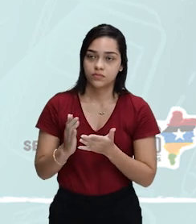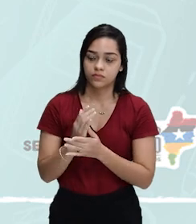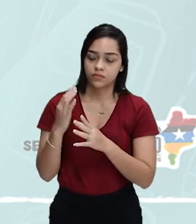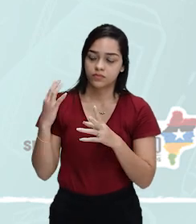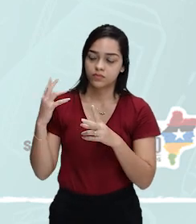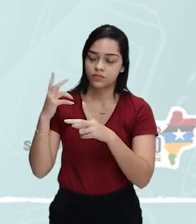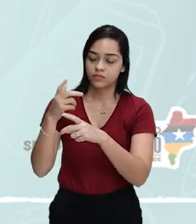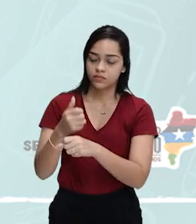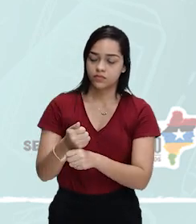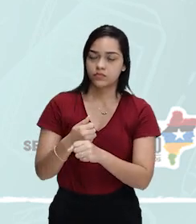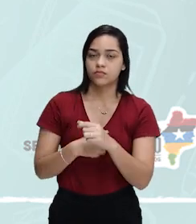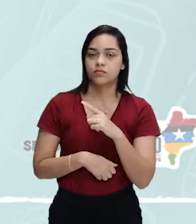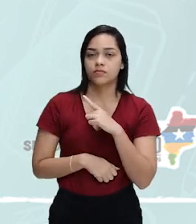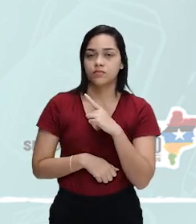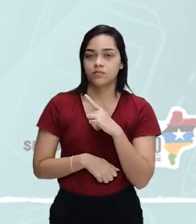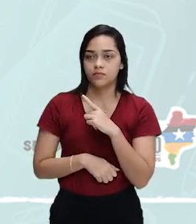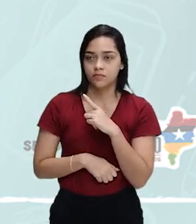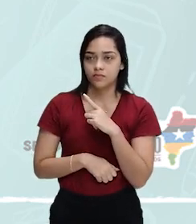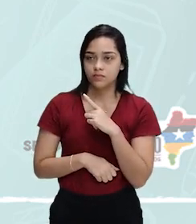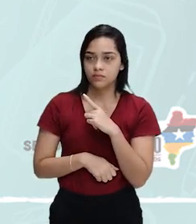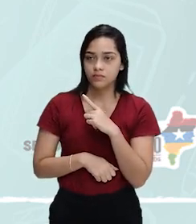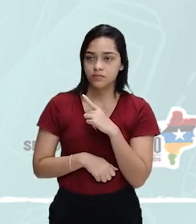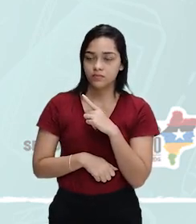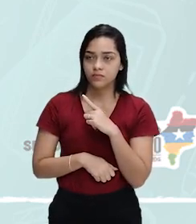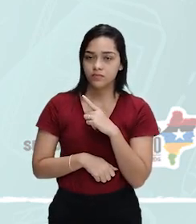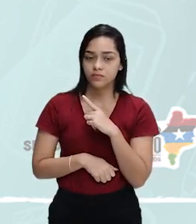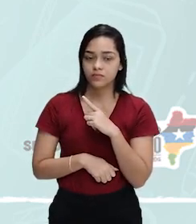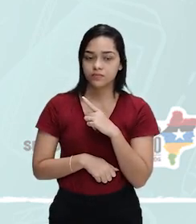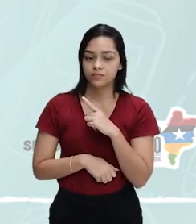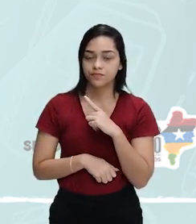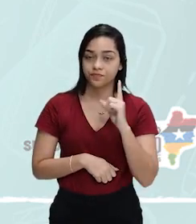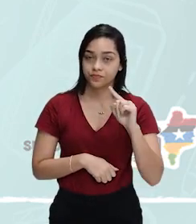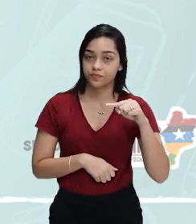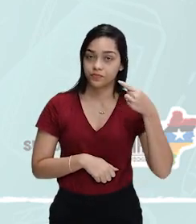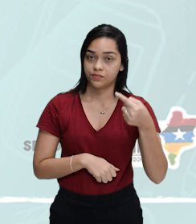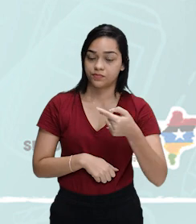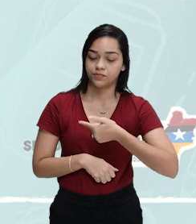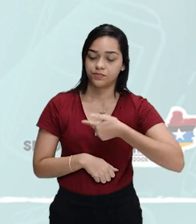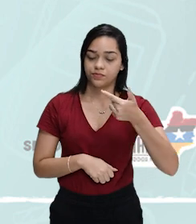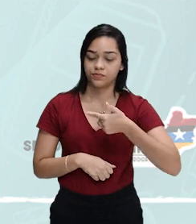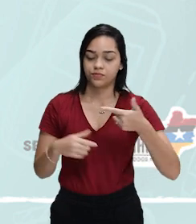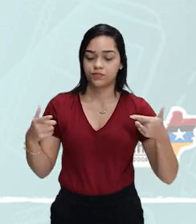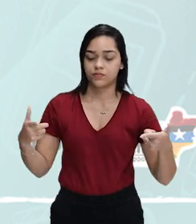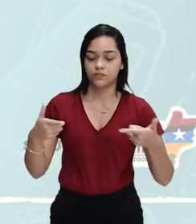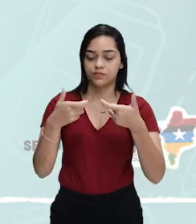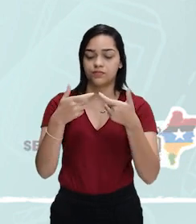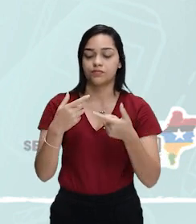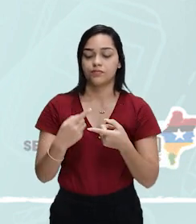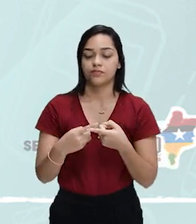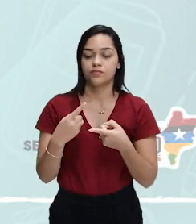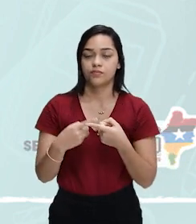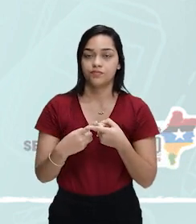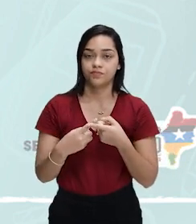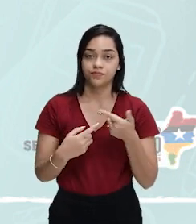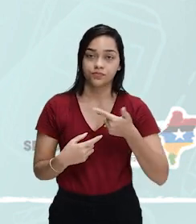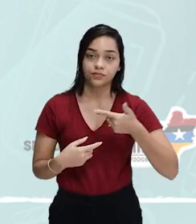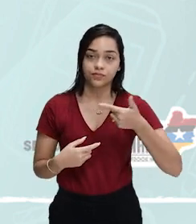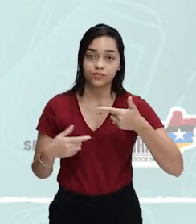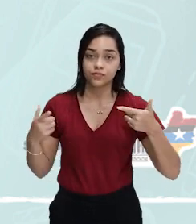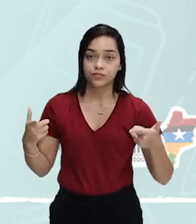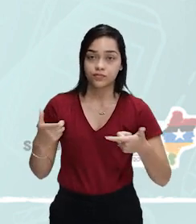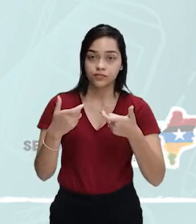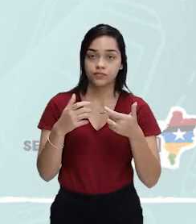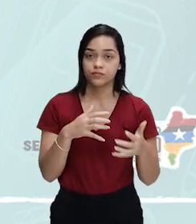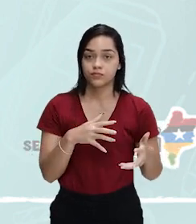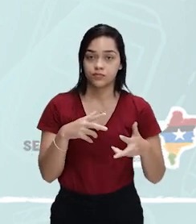ou desdobramentos do pós-Segunda Guerra Mundial. Porque o mundo pós-Segunda Guerra